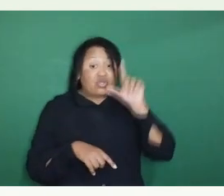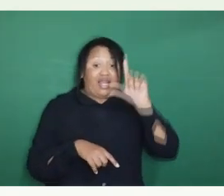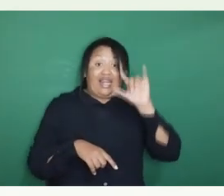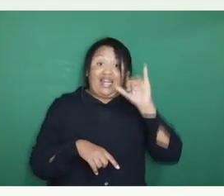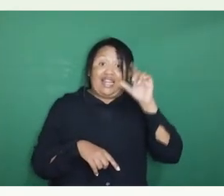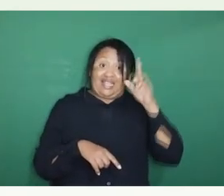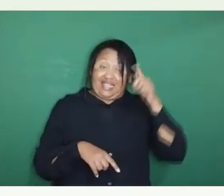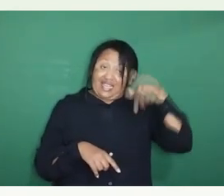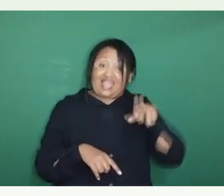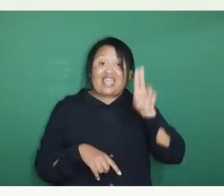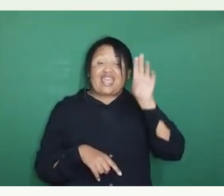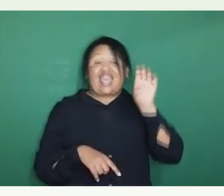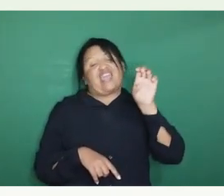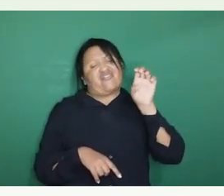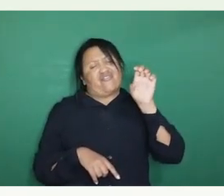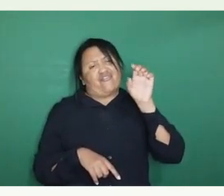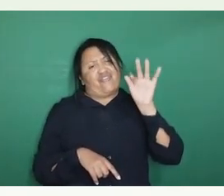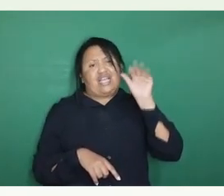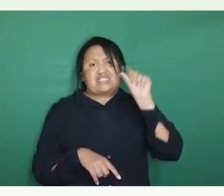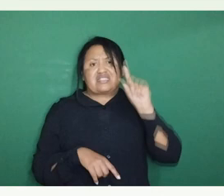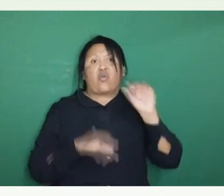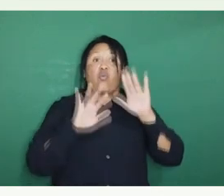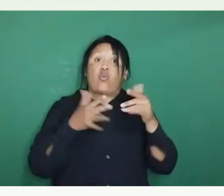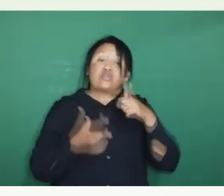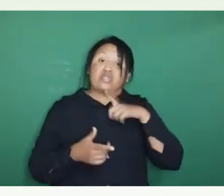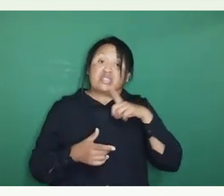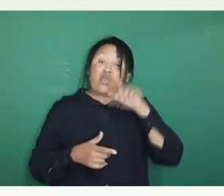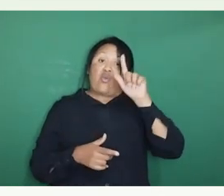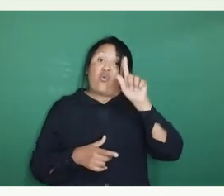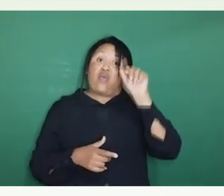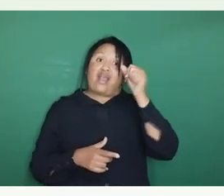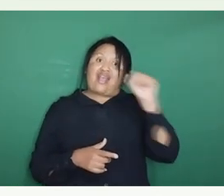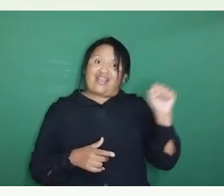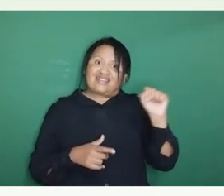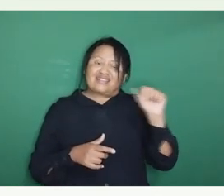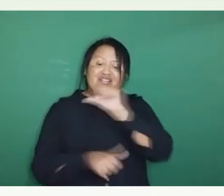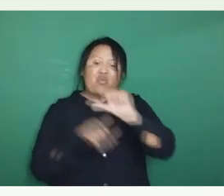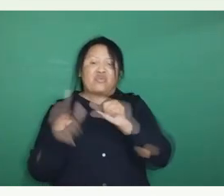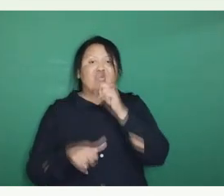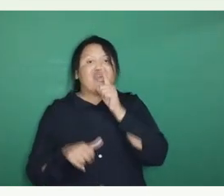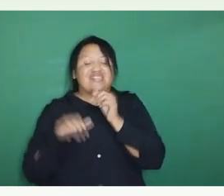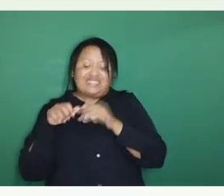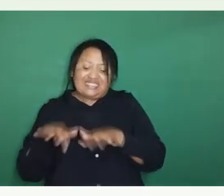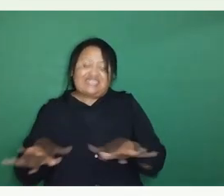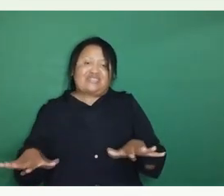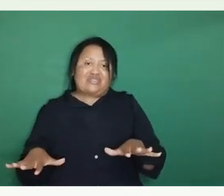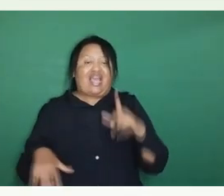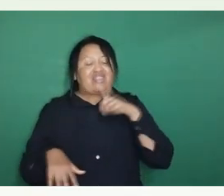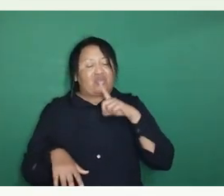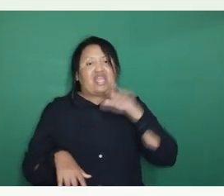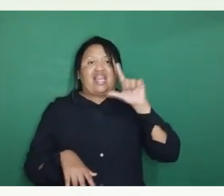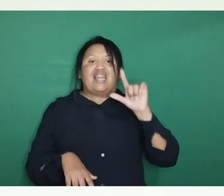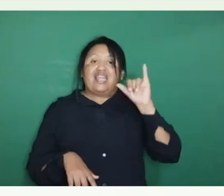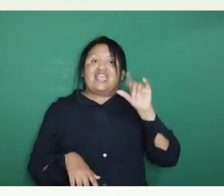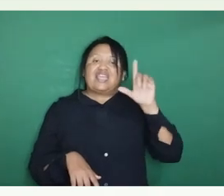liquefação a diferença de condensação para liquefação ele quer fazer quando eu tenho gás Eu transformo o gás em líquido aí